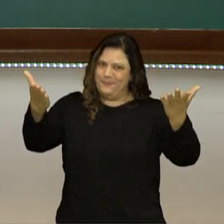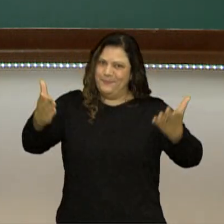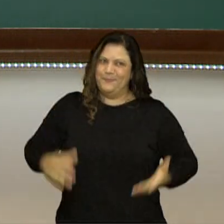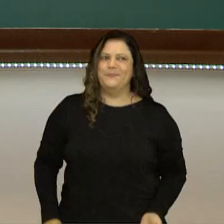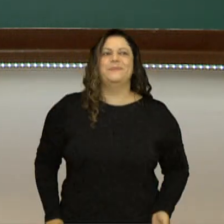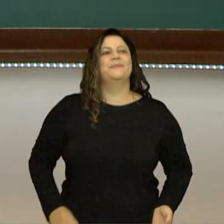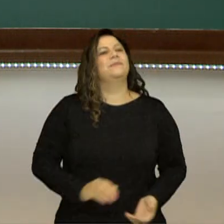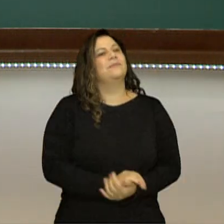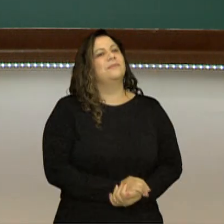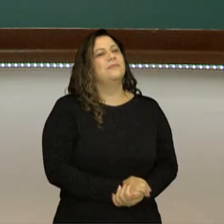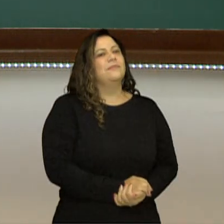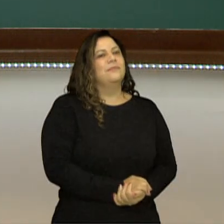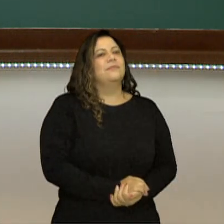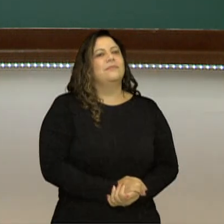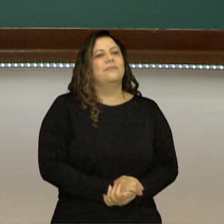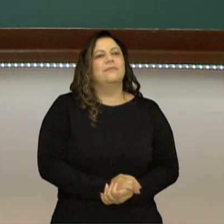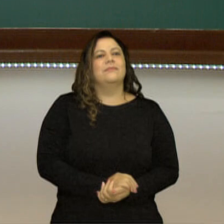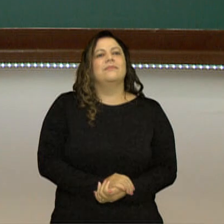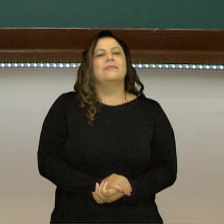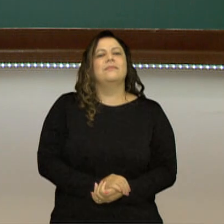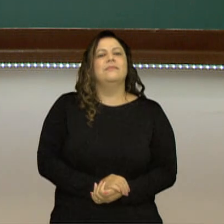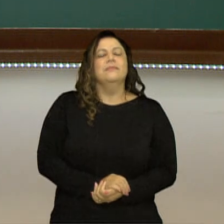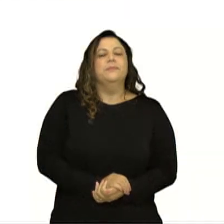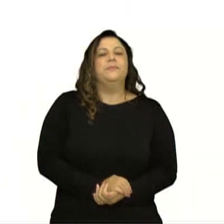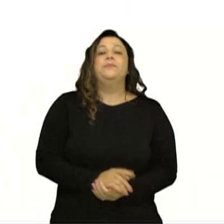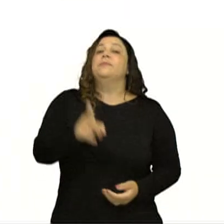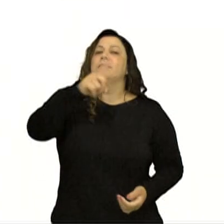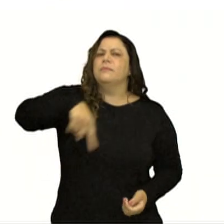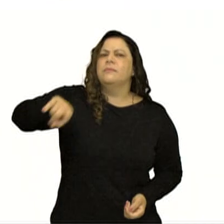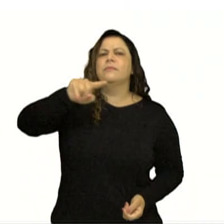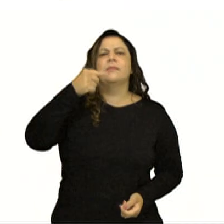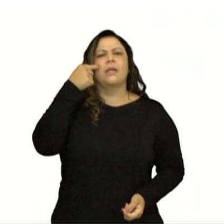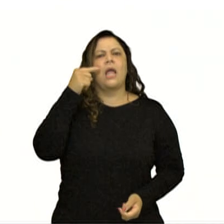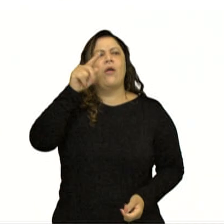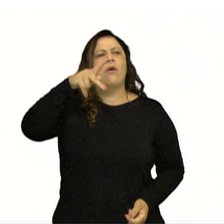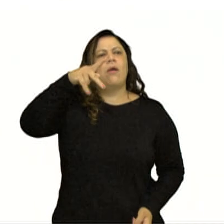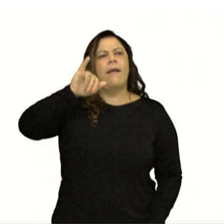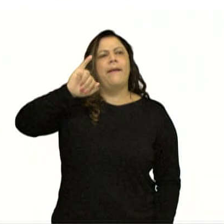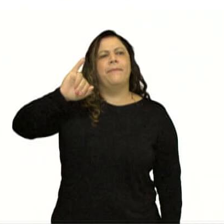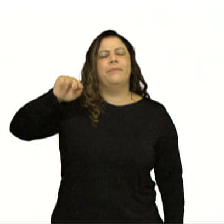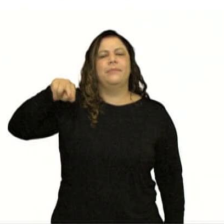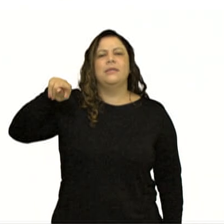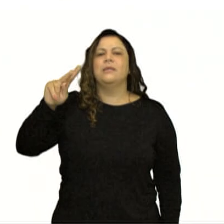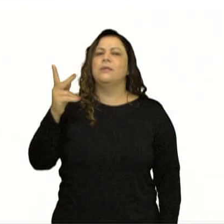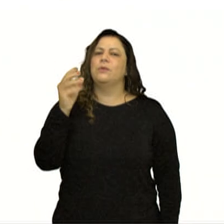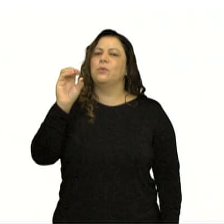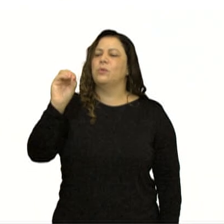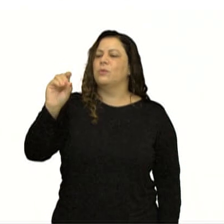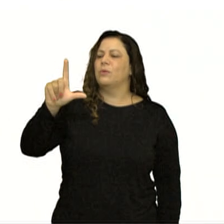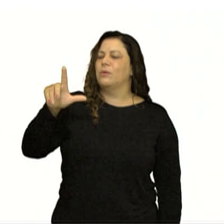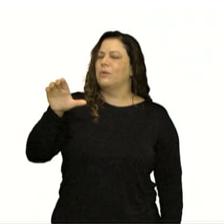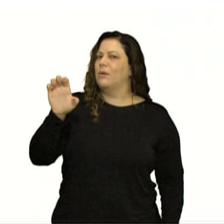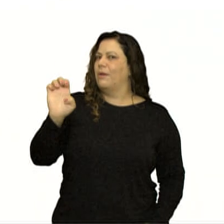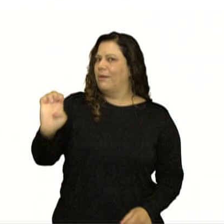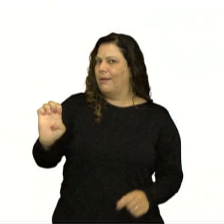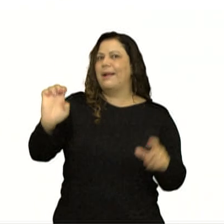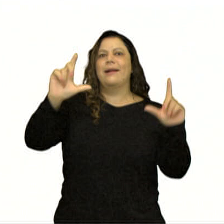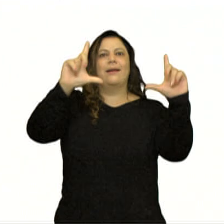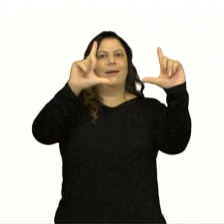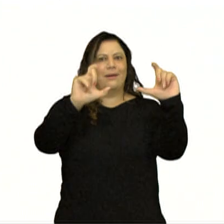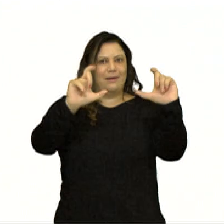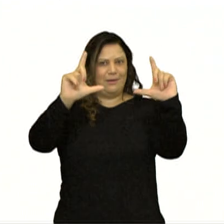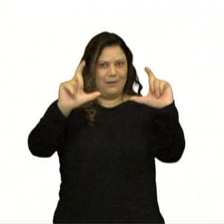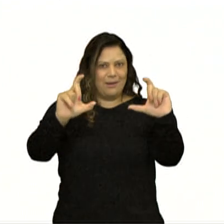generis. Pessoal, você já viu a câmera Pinhole? É uma máquina fotográfica